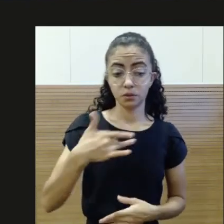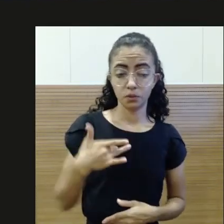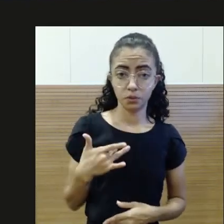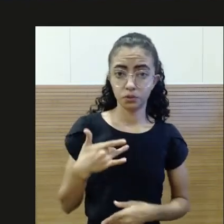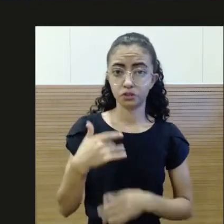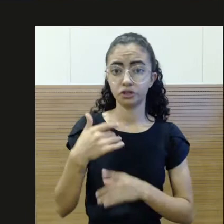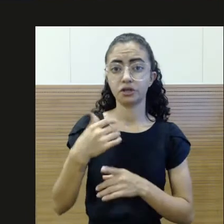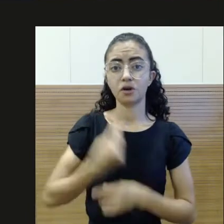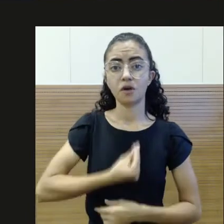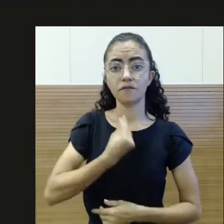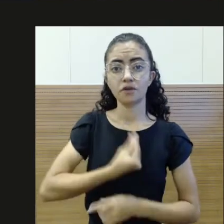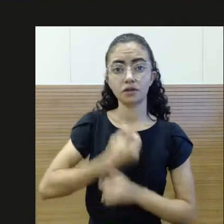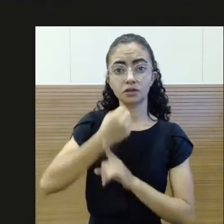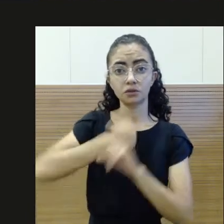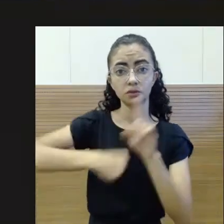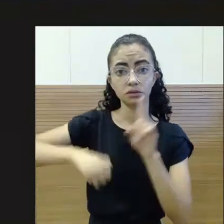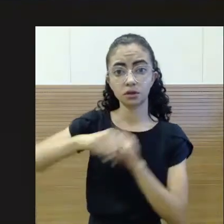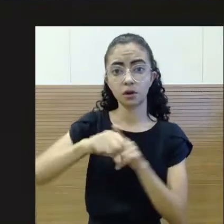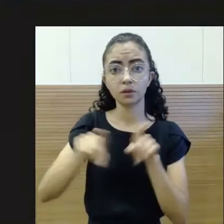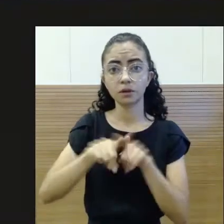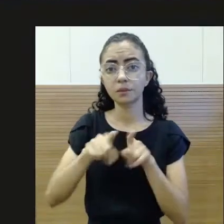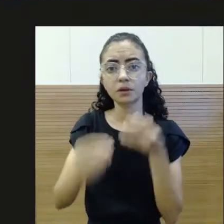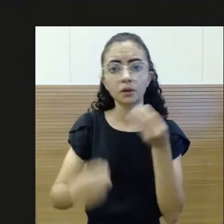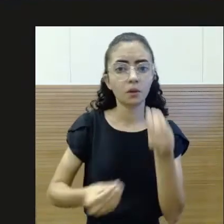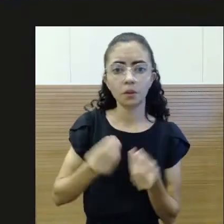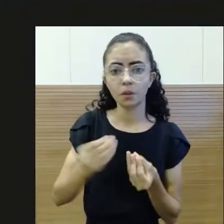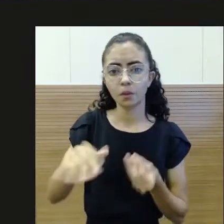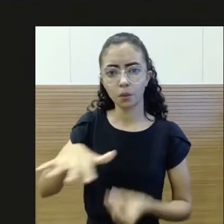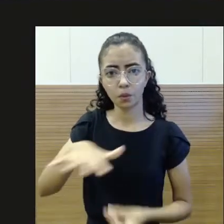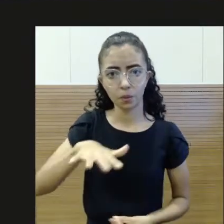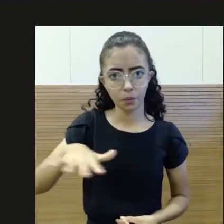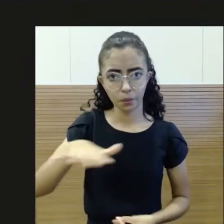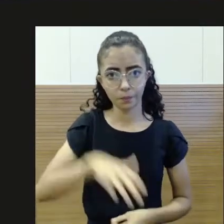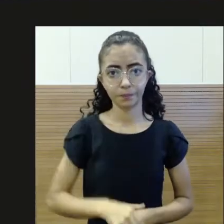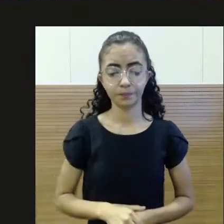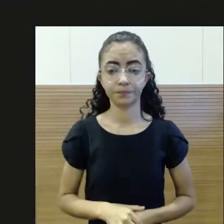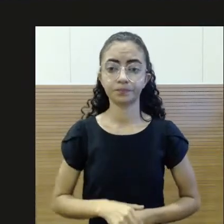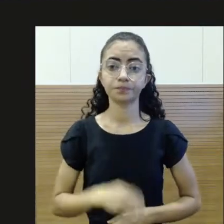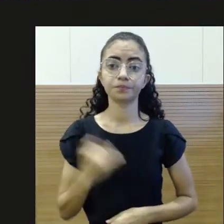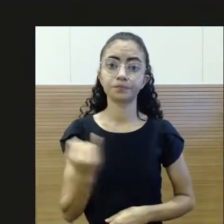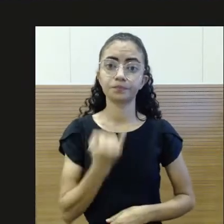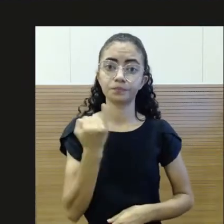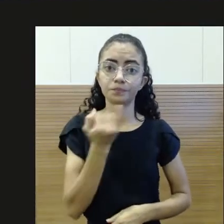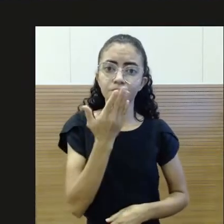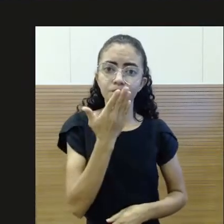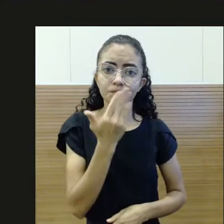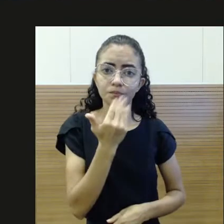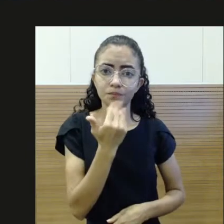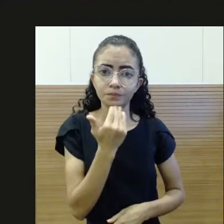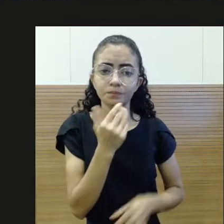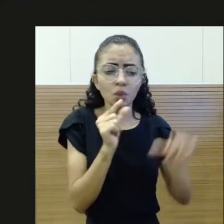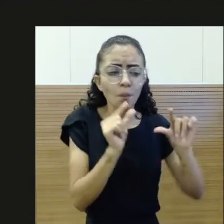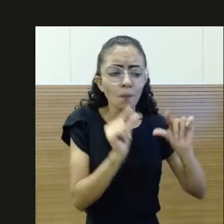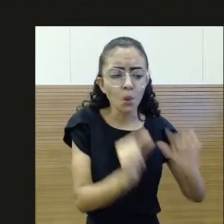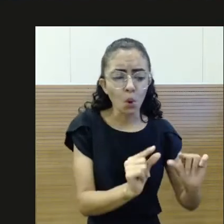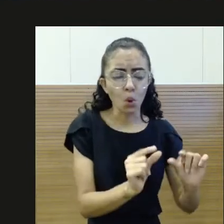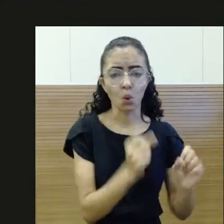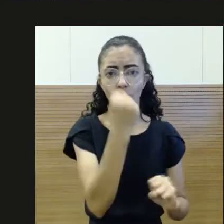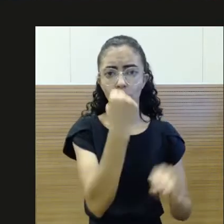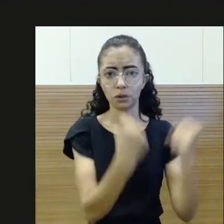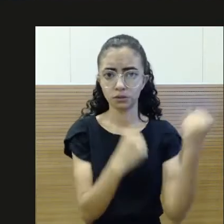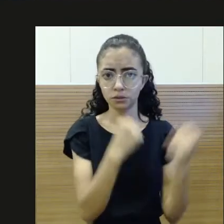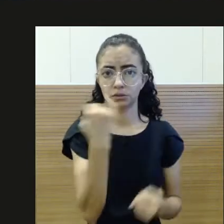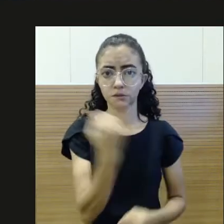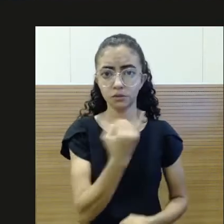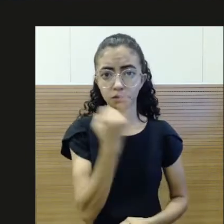e o ambiente. A regra de ouro do guia alimentar é preferir alimentos minimamente processados, in natura, e